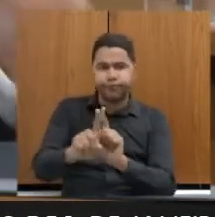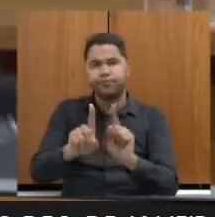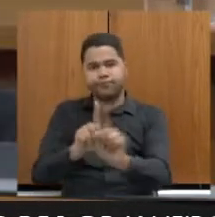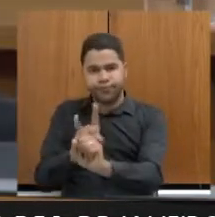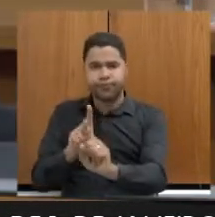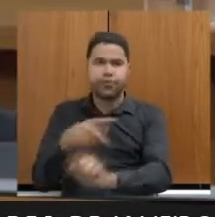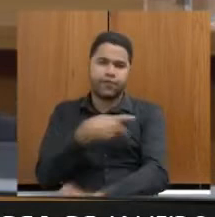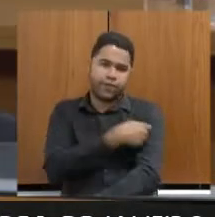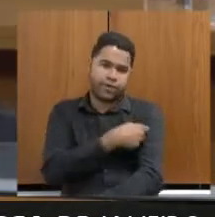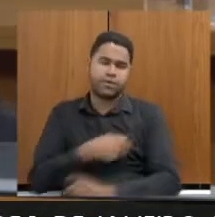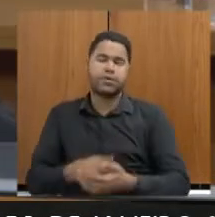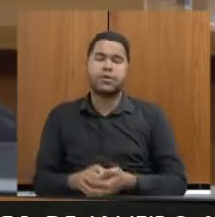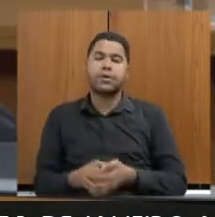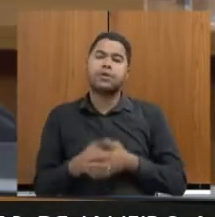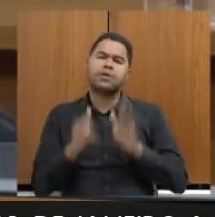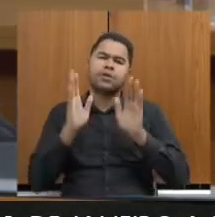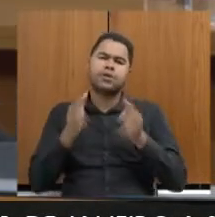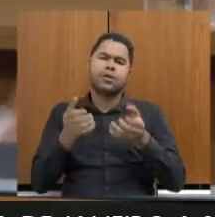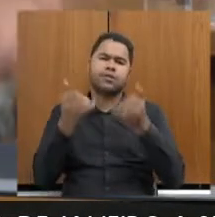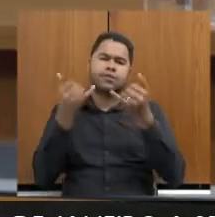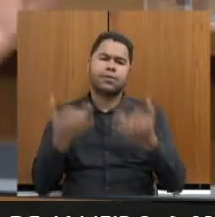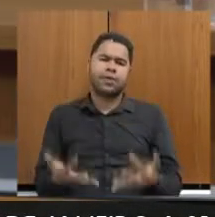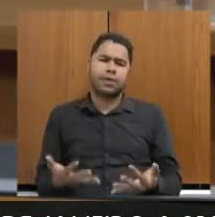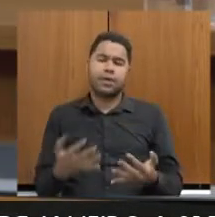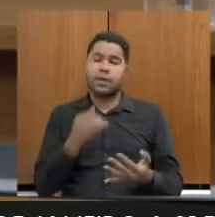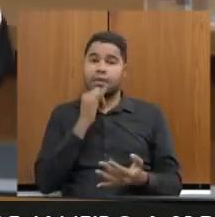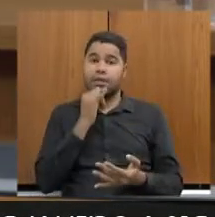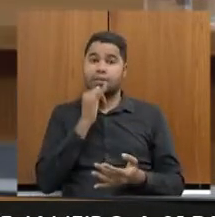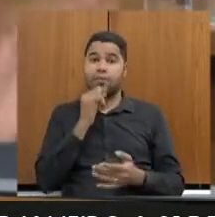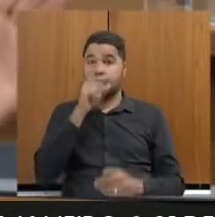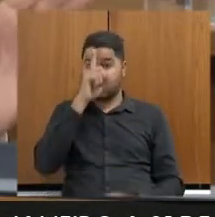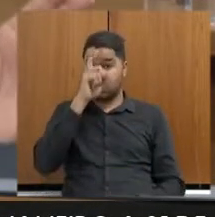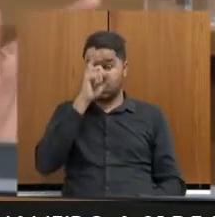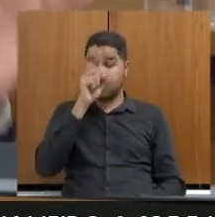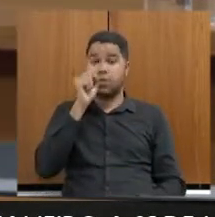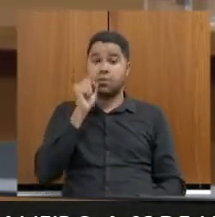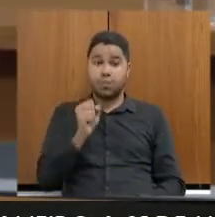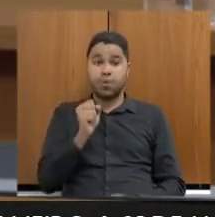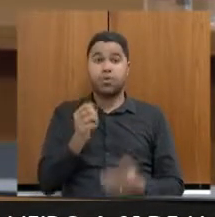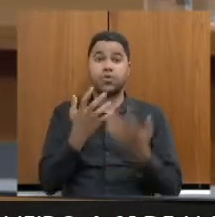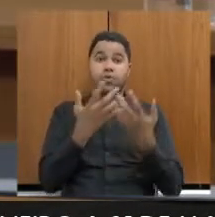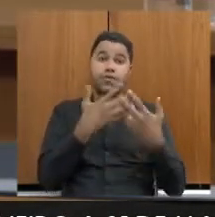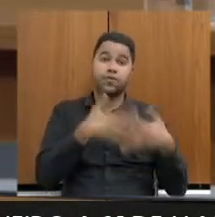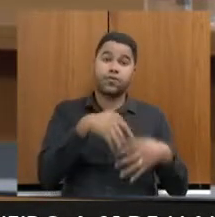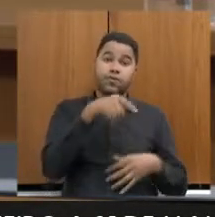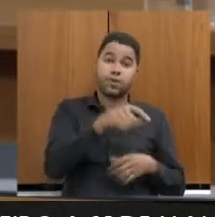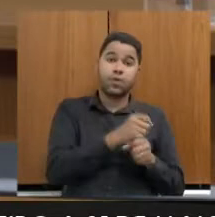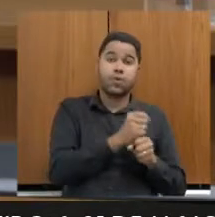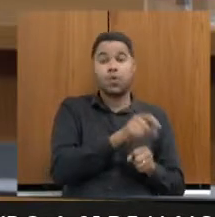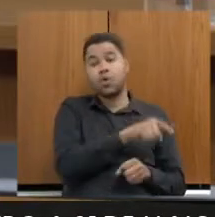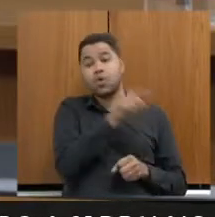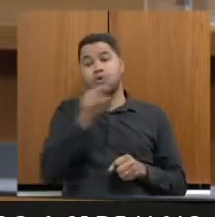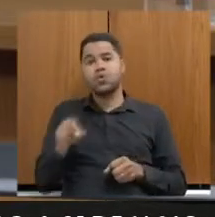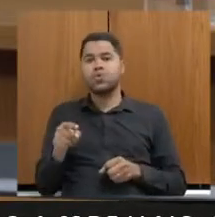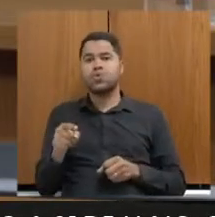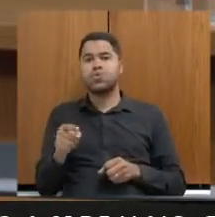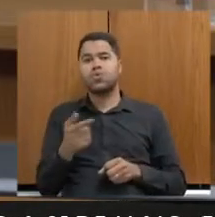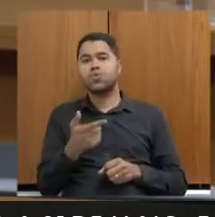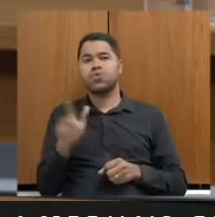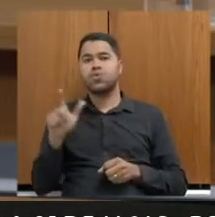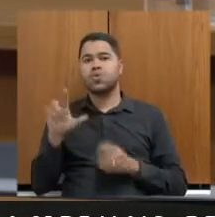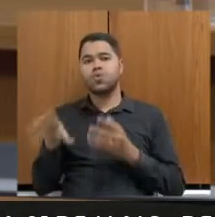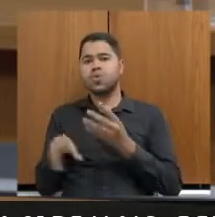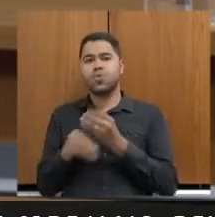vezes algumas coisas hospitais eles podem funcionar no humano e no outro ano eles não podem ter uma